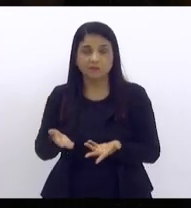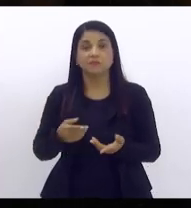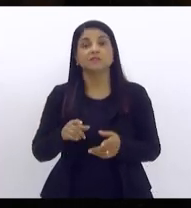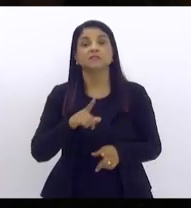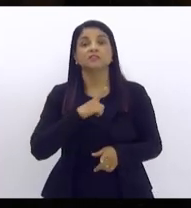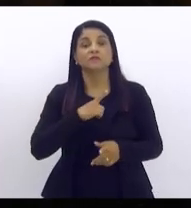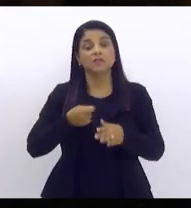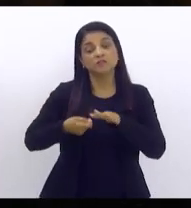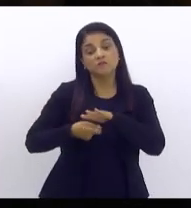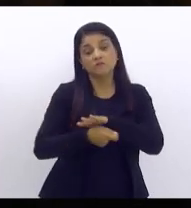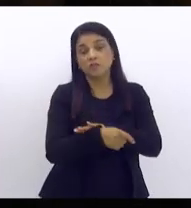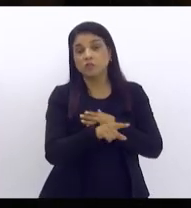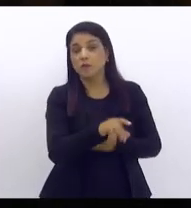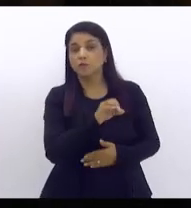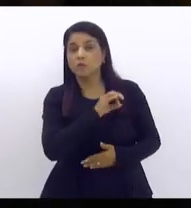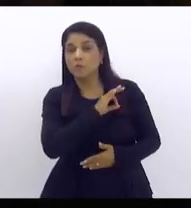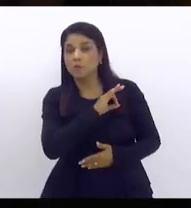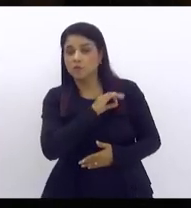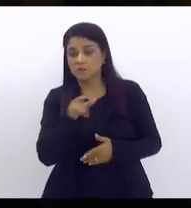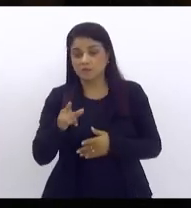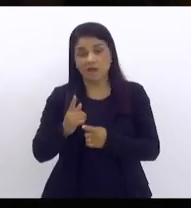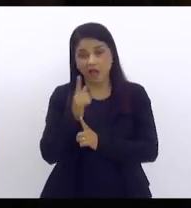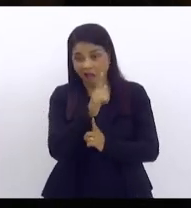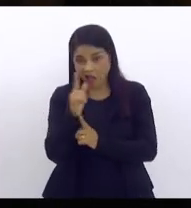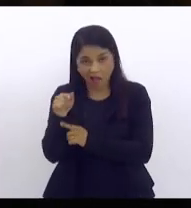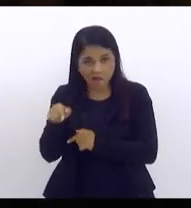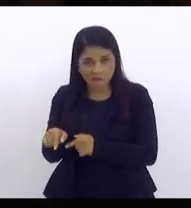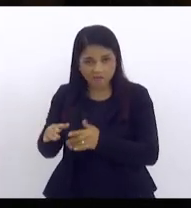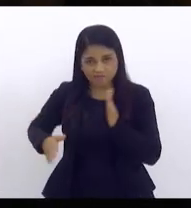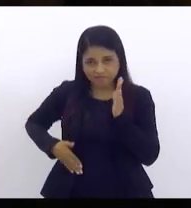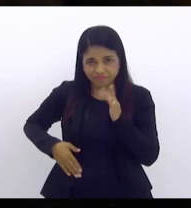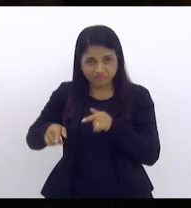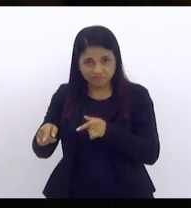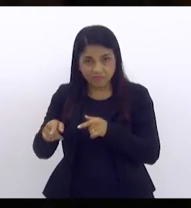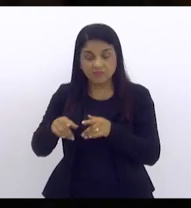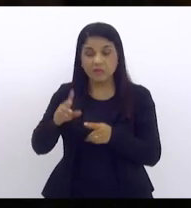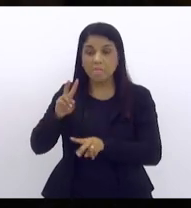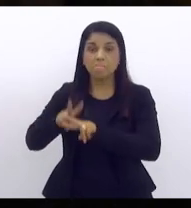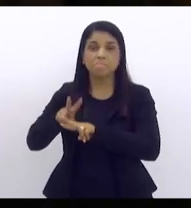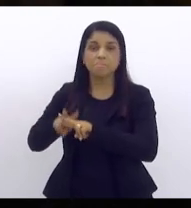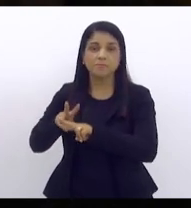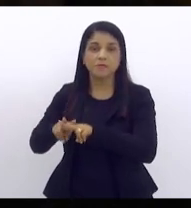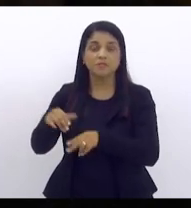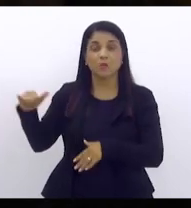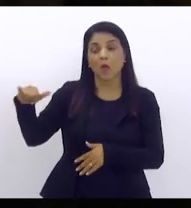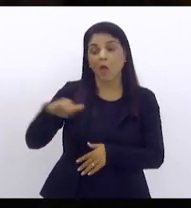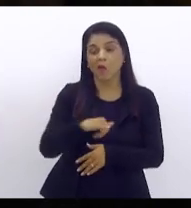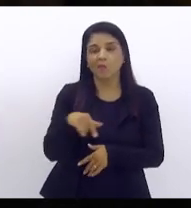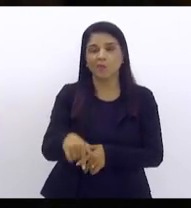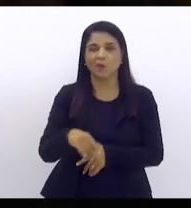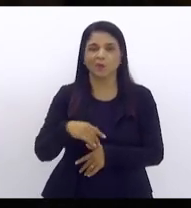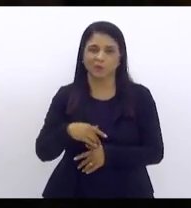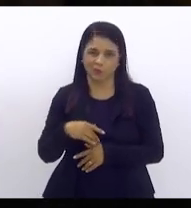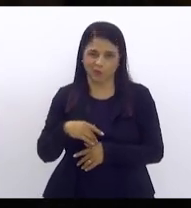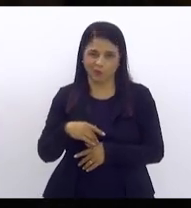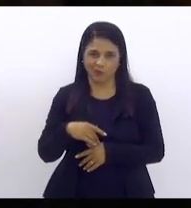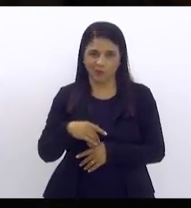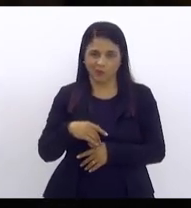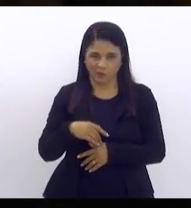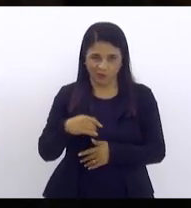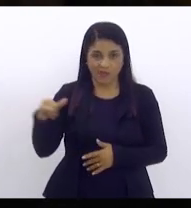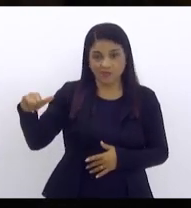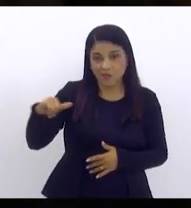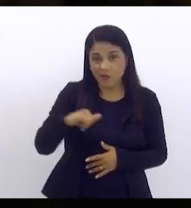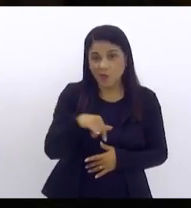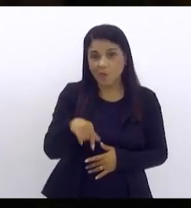houvesse investimento, essas armas seriam interceptadas, por exemplo, no aeroporto internacional do Rio de